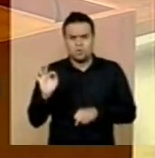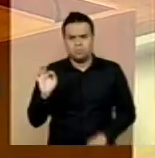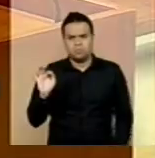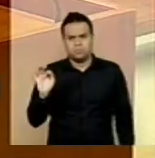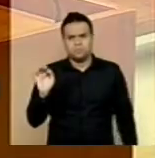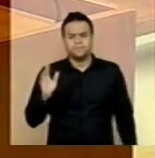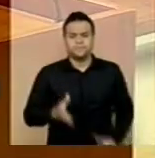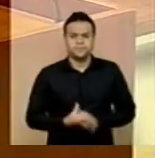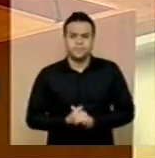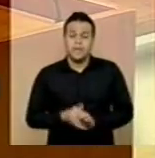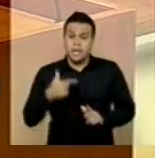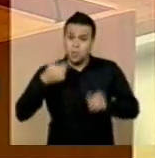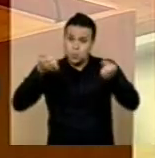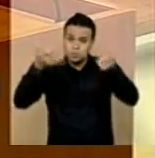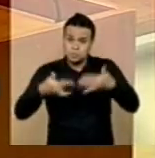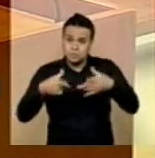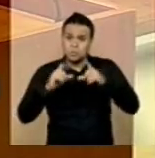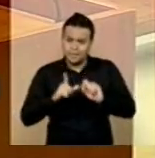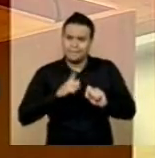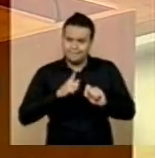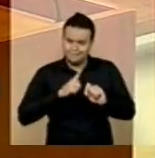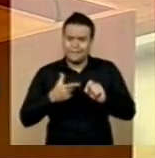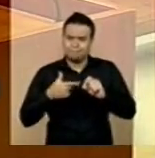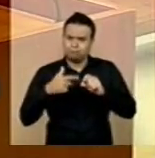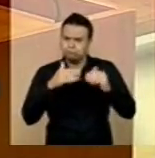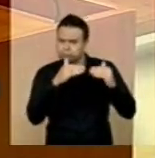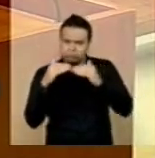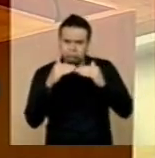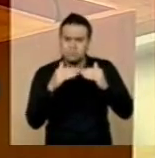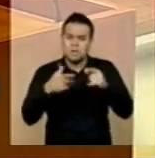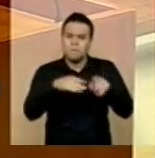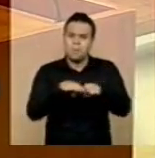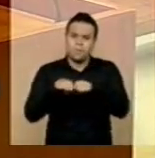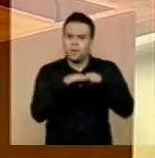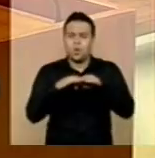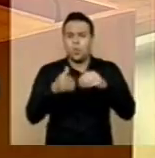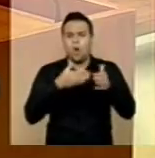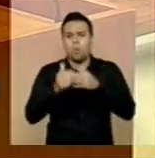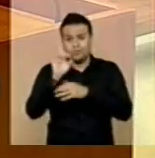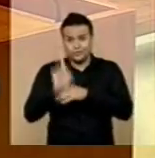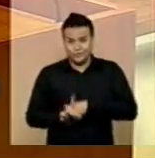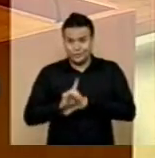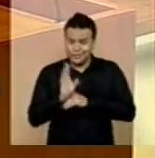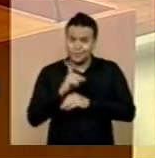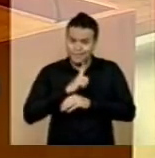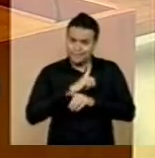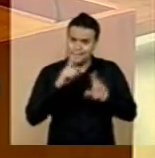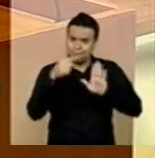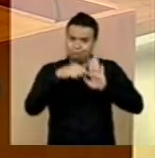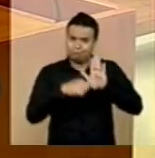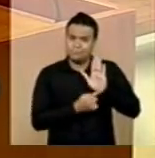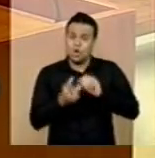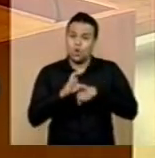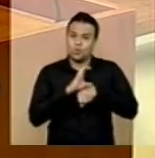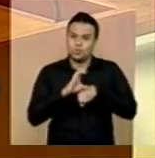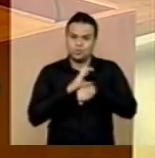faço menção ao princípio da proporcionalidade e também a qualquer direito previsto na Constituição Federal. Tudo tem um